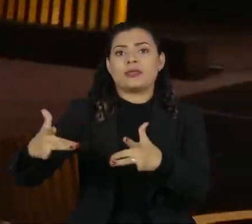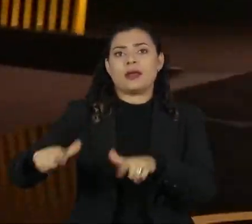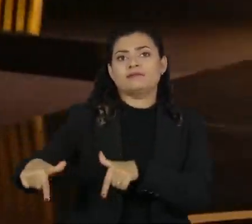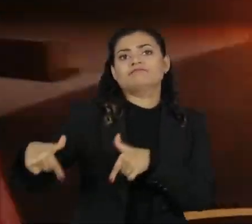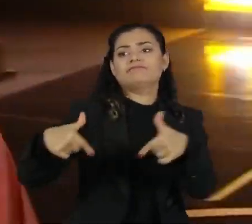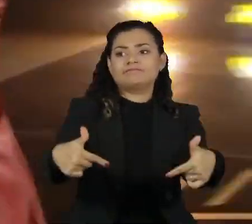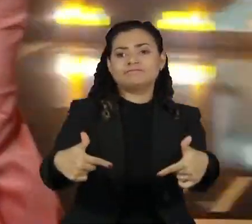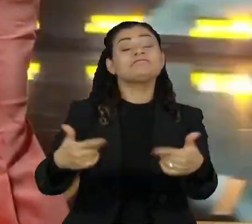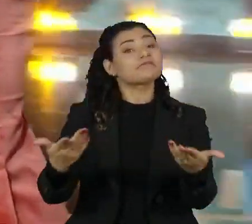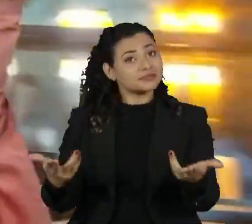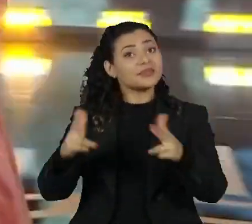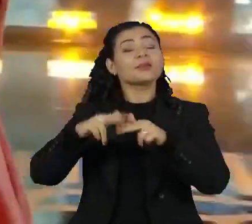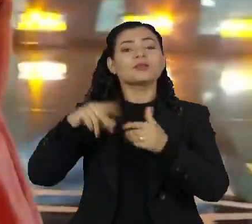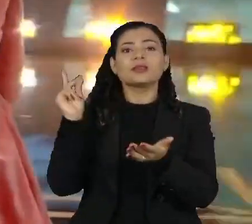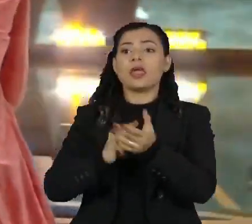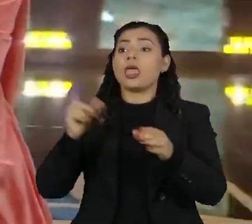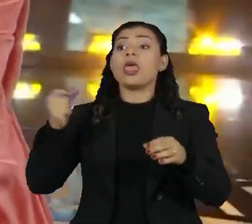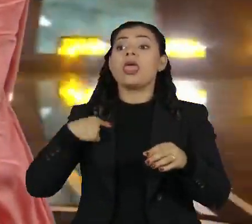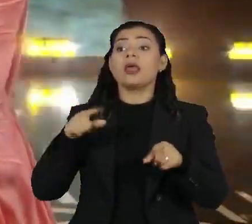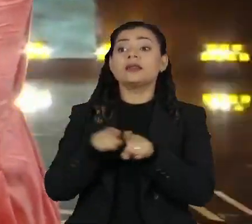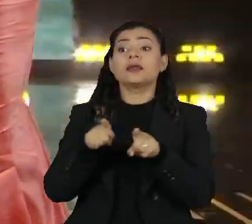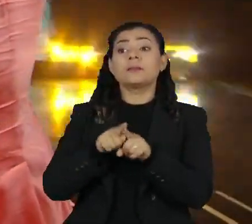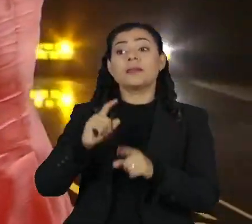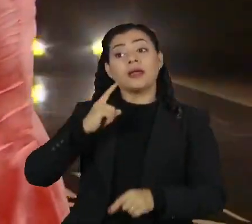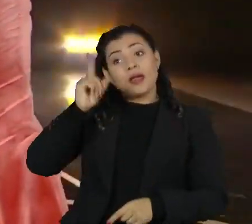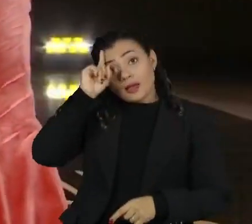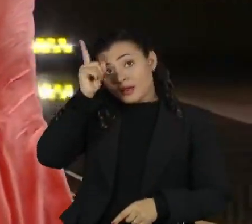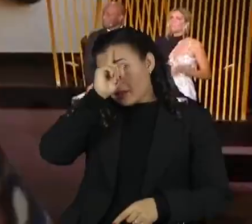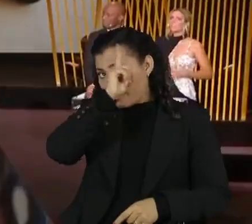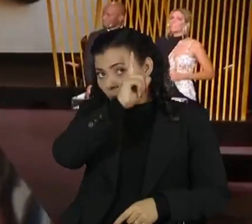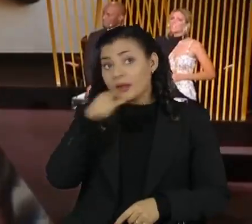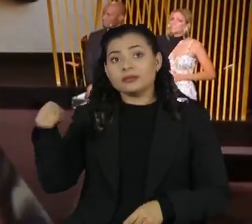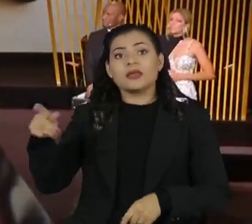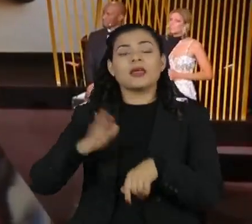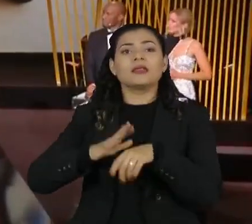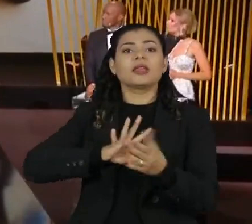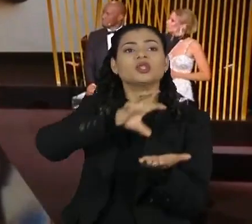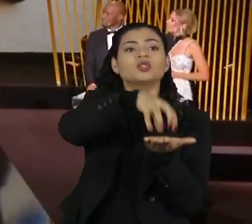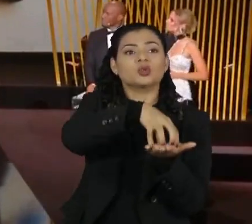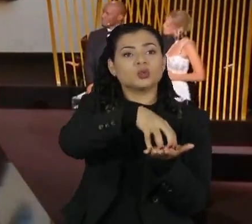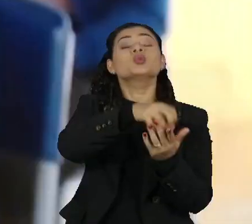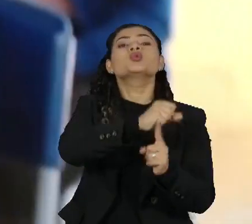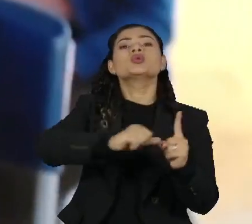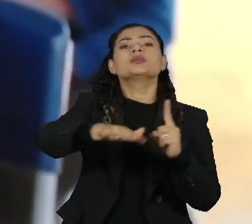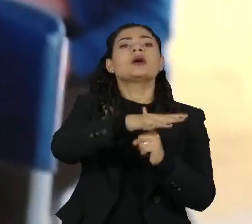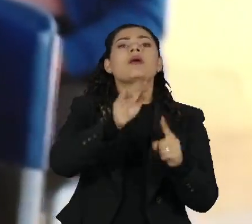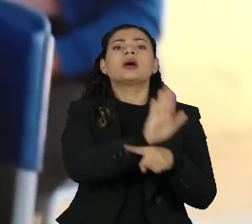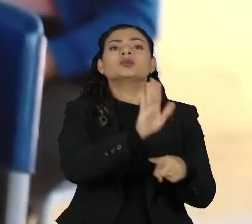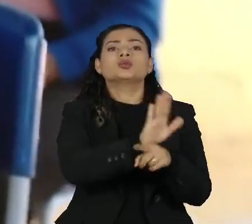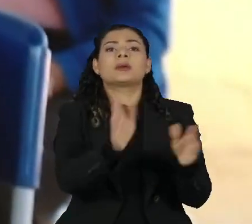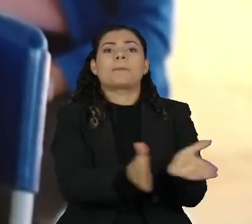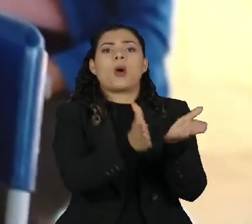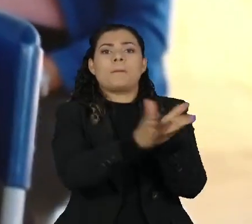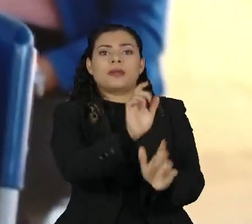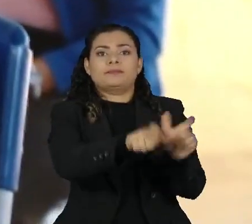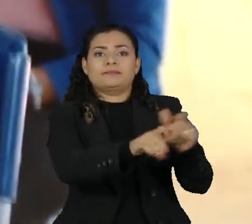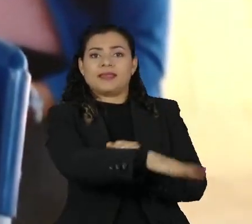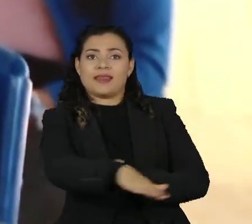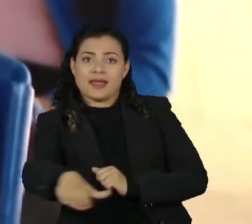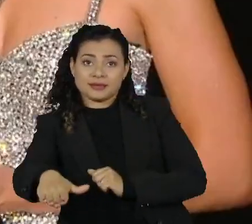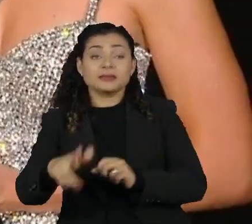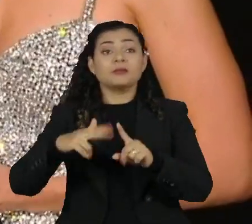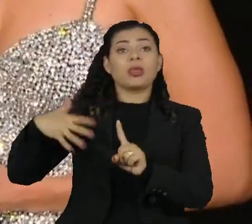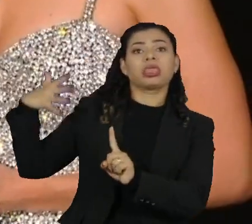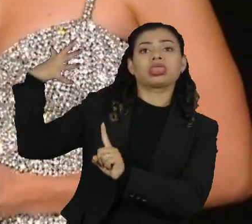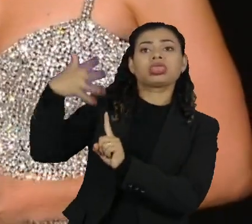solidariedade. O atacante do Real Madrid e da seleção brasileira tem um instituto social que acolhe crianças em situação vulnerável. Ao